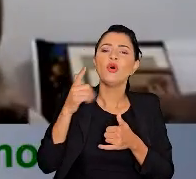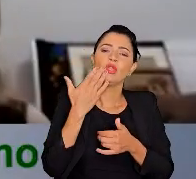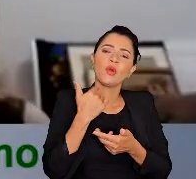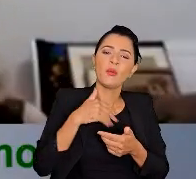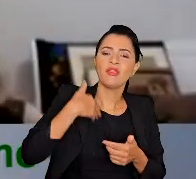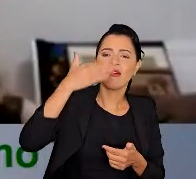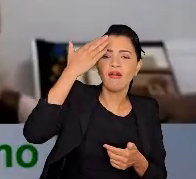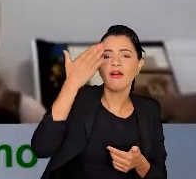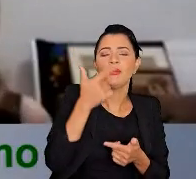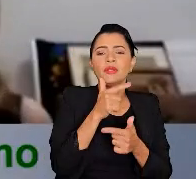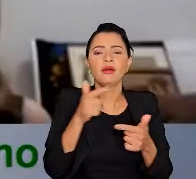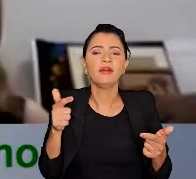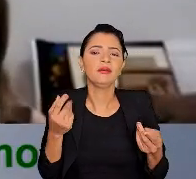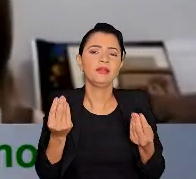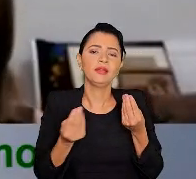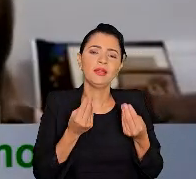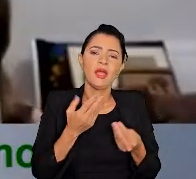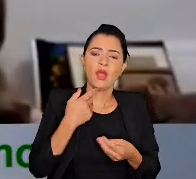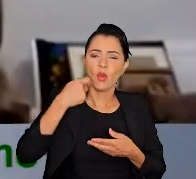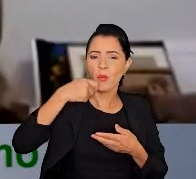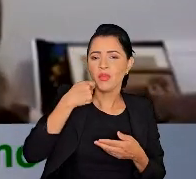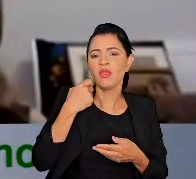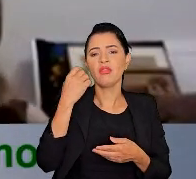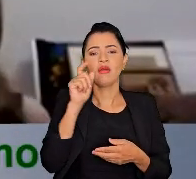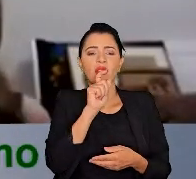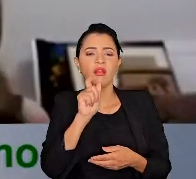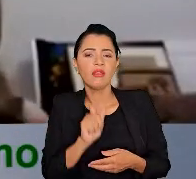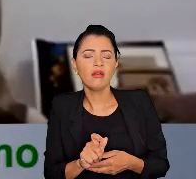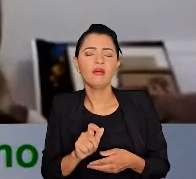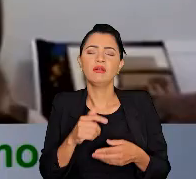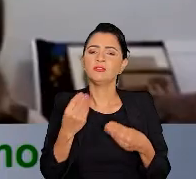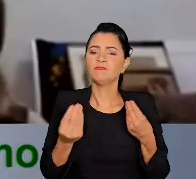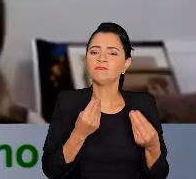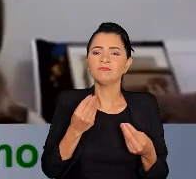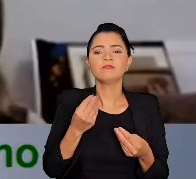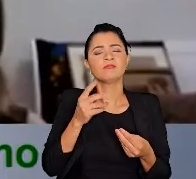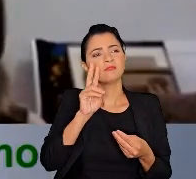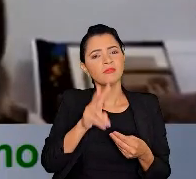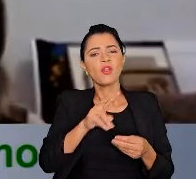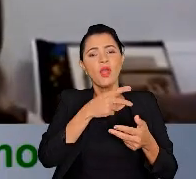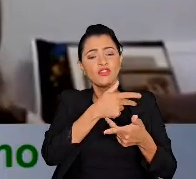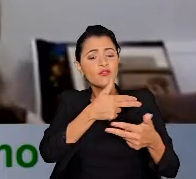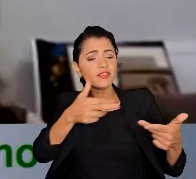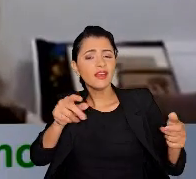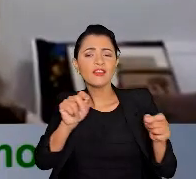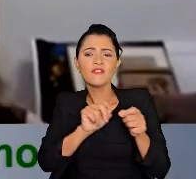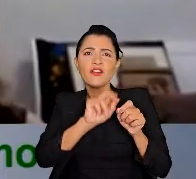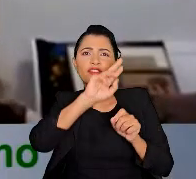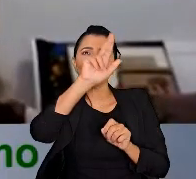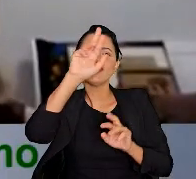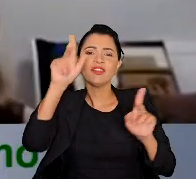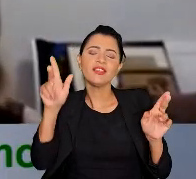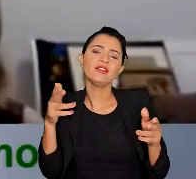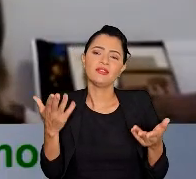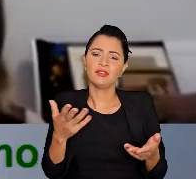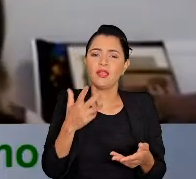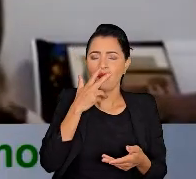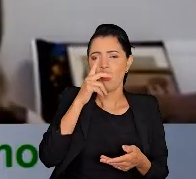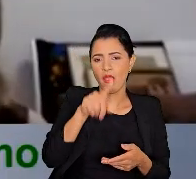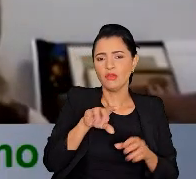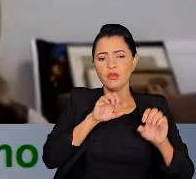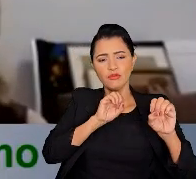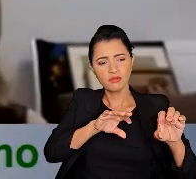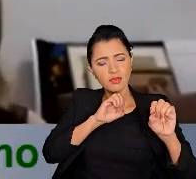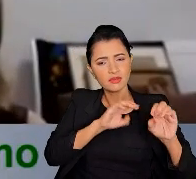árabes, as comidas italianas, é a diversidade que faz a diferença. Eu acho que